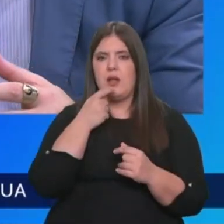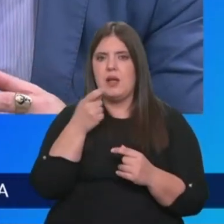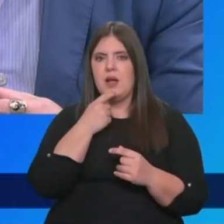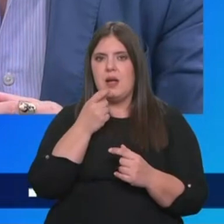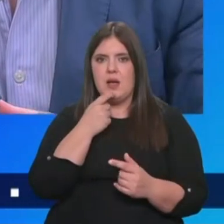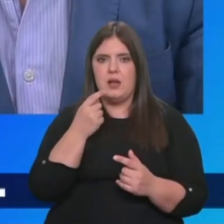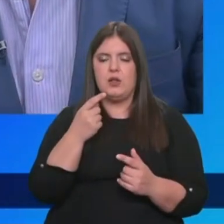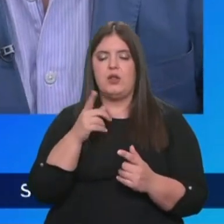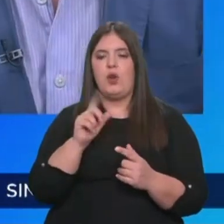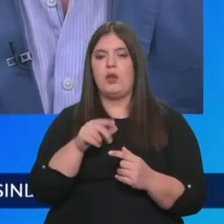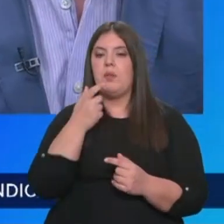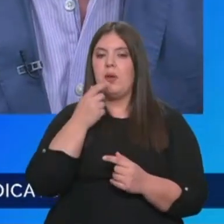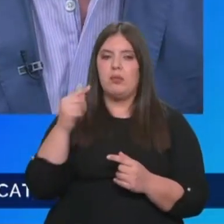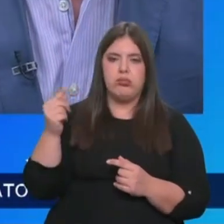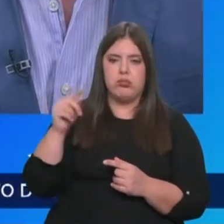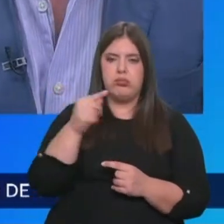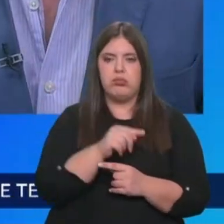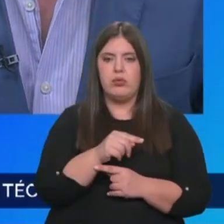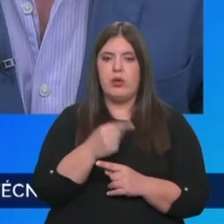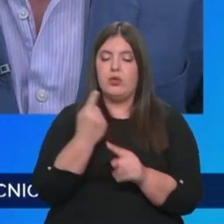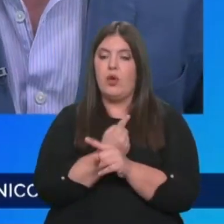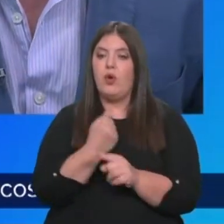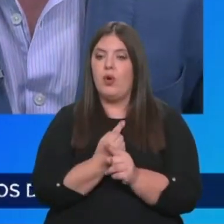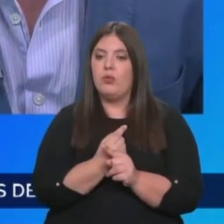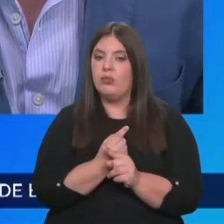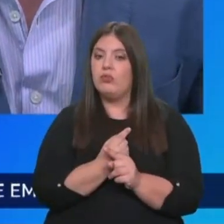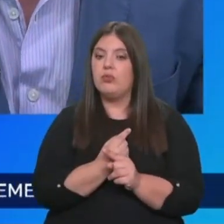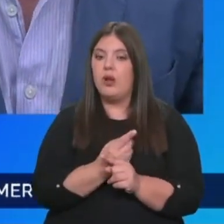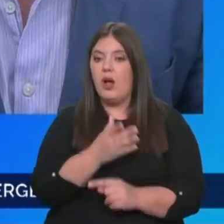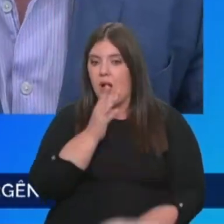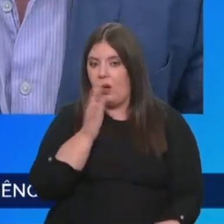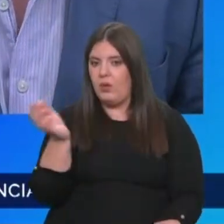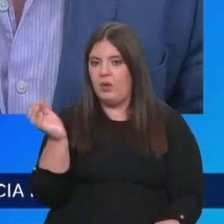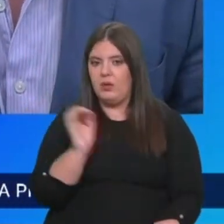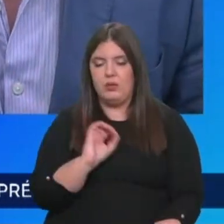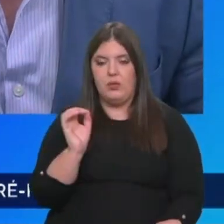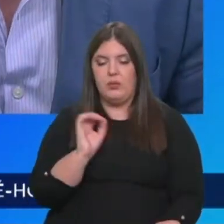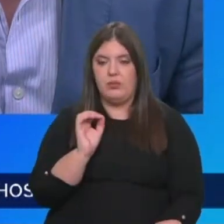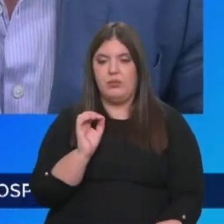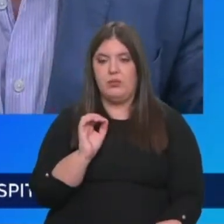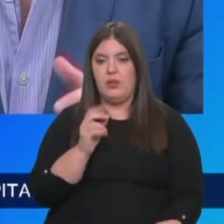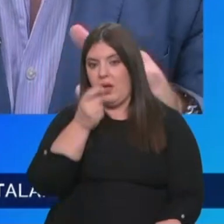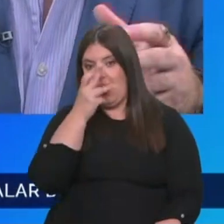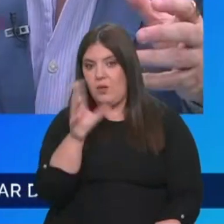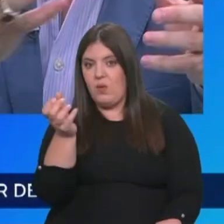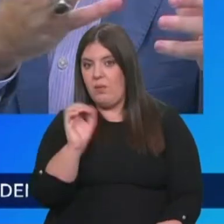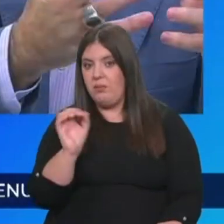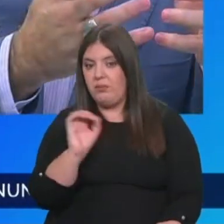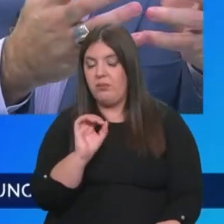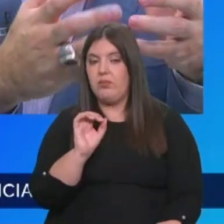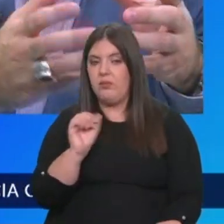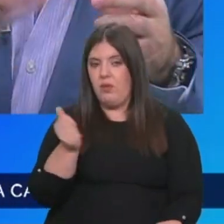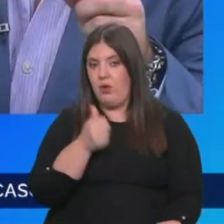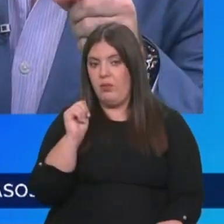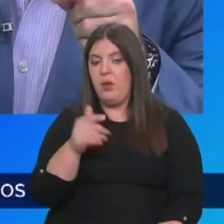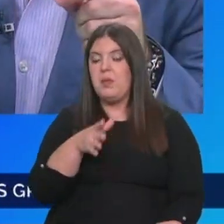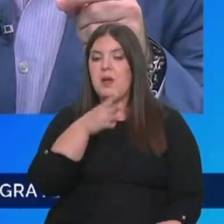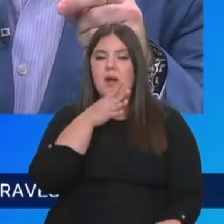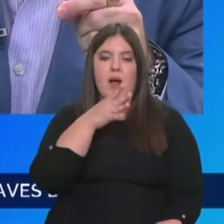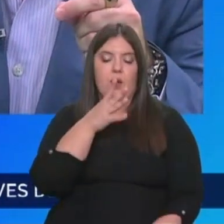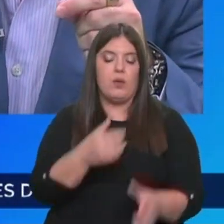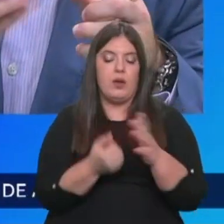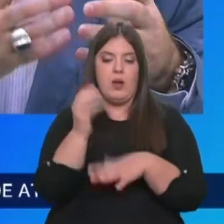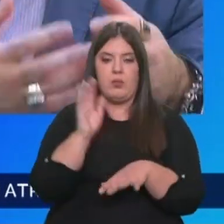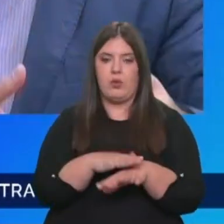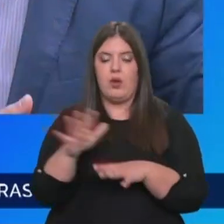e cometas. José António, são corpos sem água, ou melhor, são corpos sem ar, mas cuja água, criada também